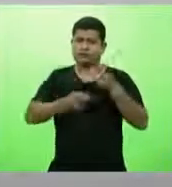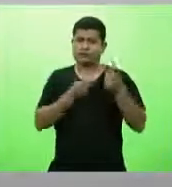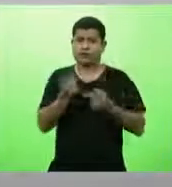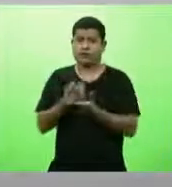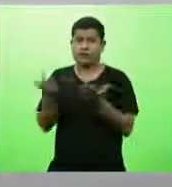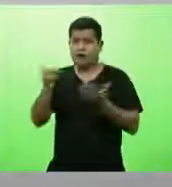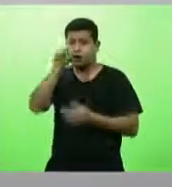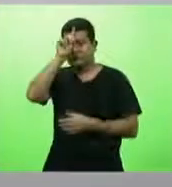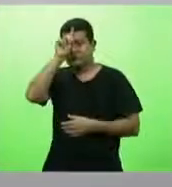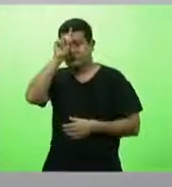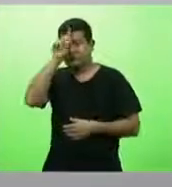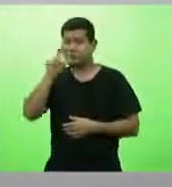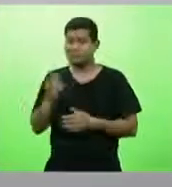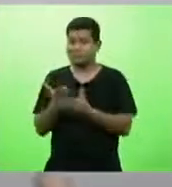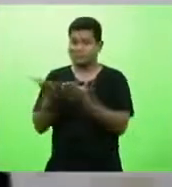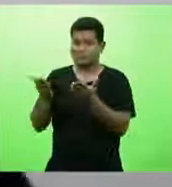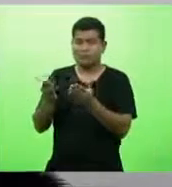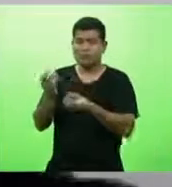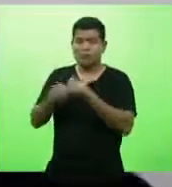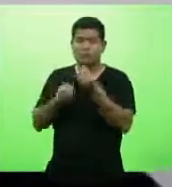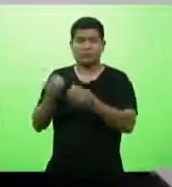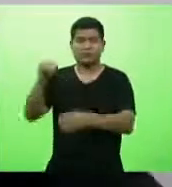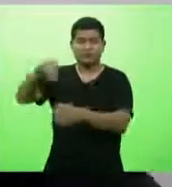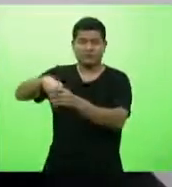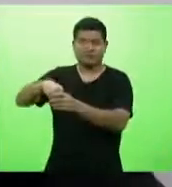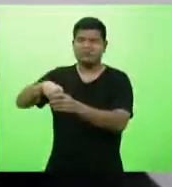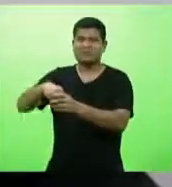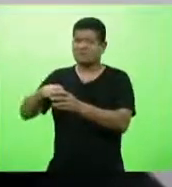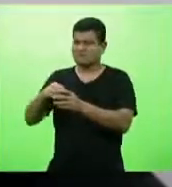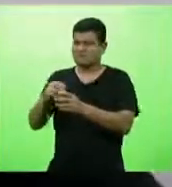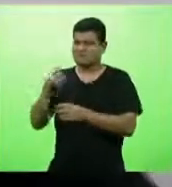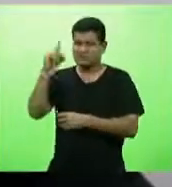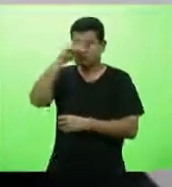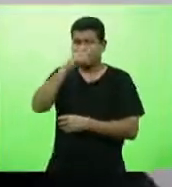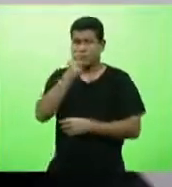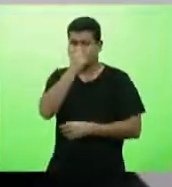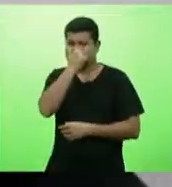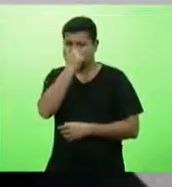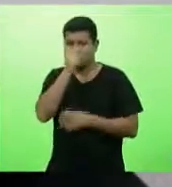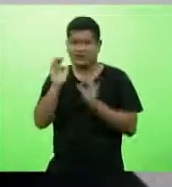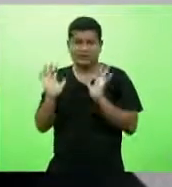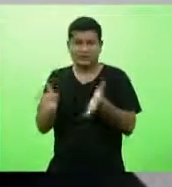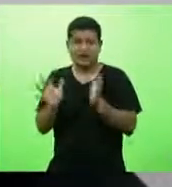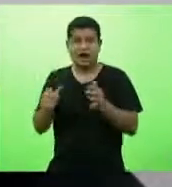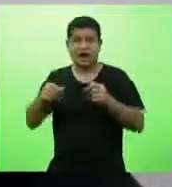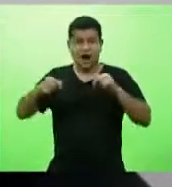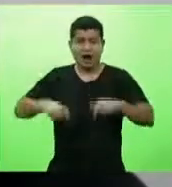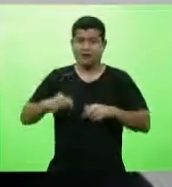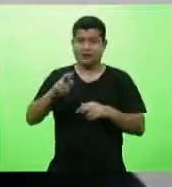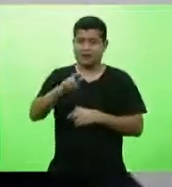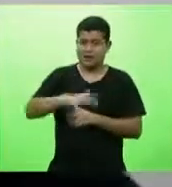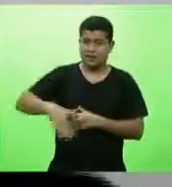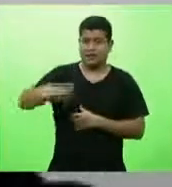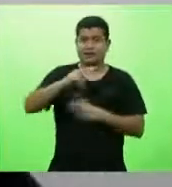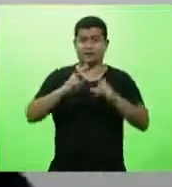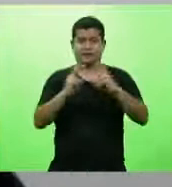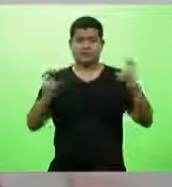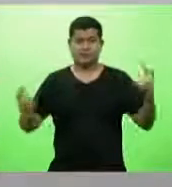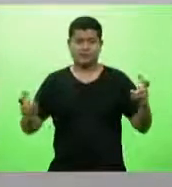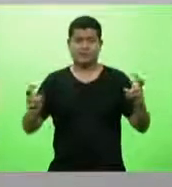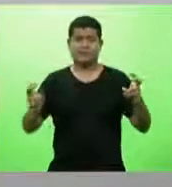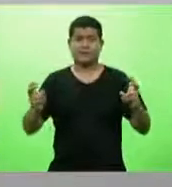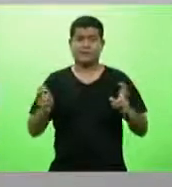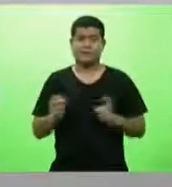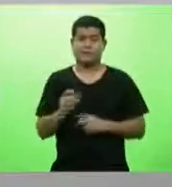em situação aí, realmente de limite, né? Aqui mesmo na região da Grande Florianópolis,